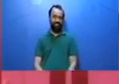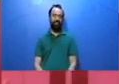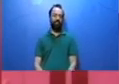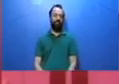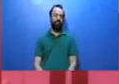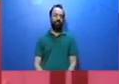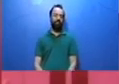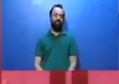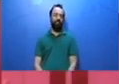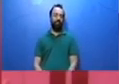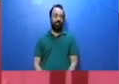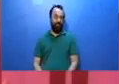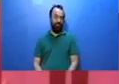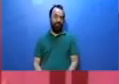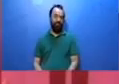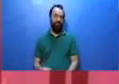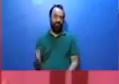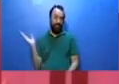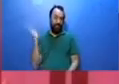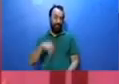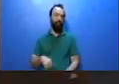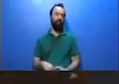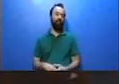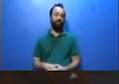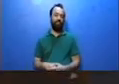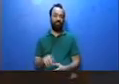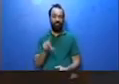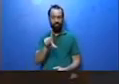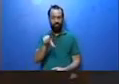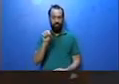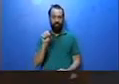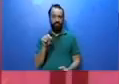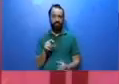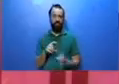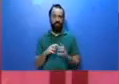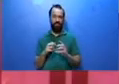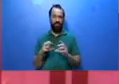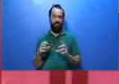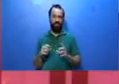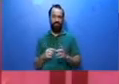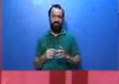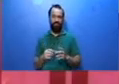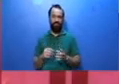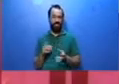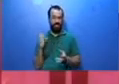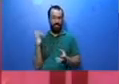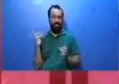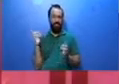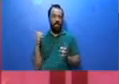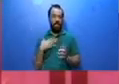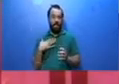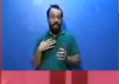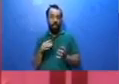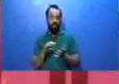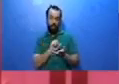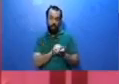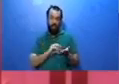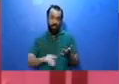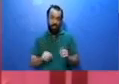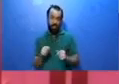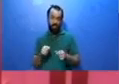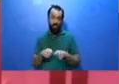essa tirinha do Adão, crianças? Vamos, Clarinha? Foi essa que você escolheu, né? Tá bom, hein? Vou lá então fazer minha atividade. Então vai, Clarinha, corre Tchau, lá,